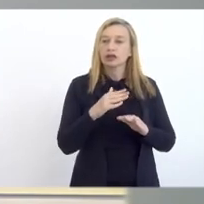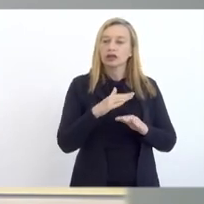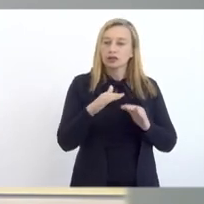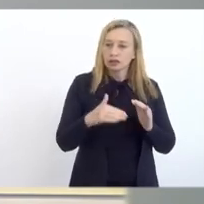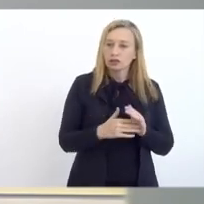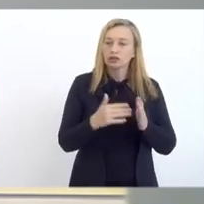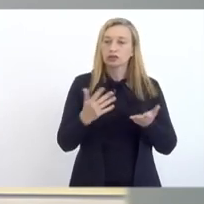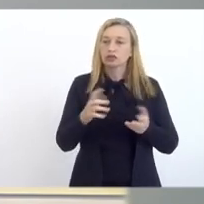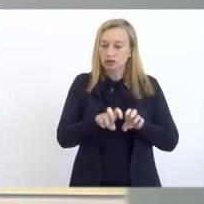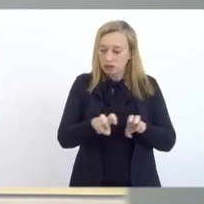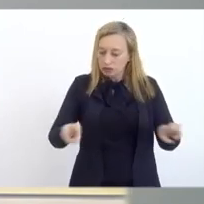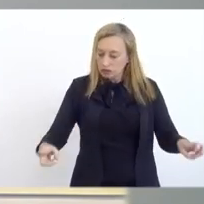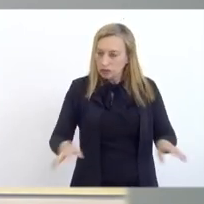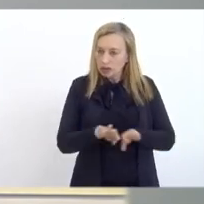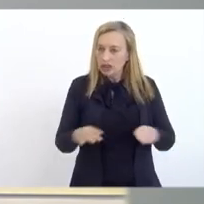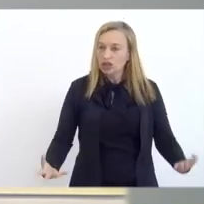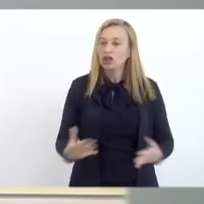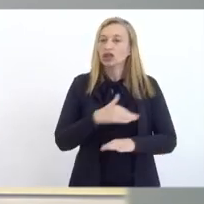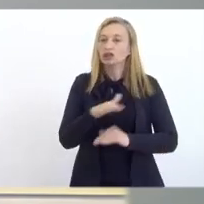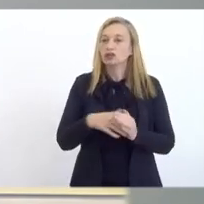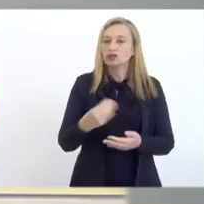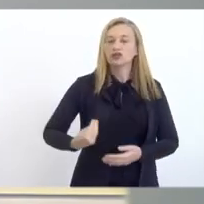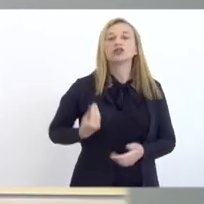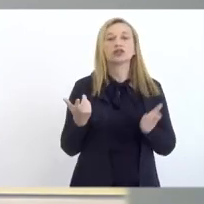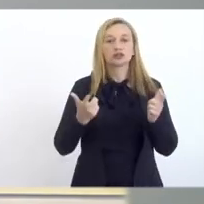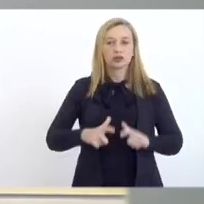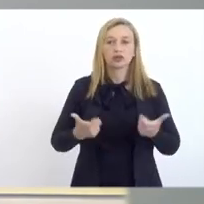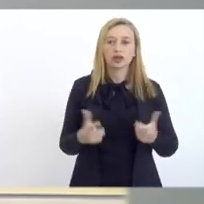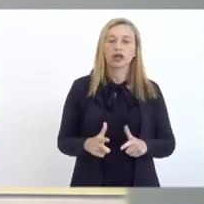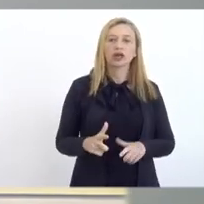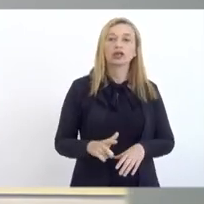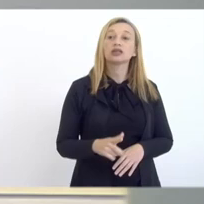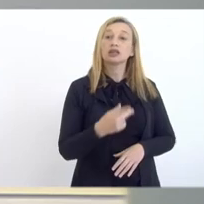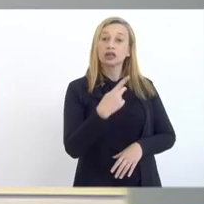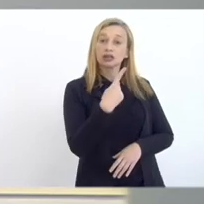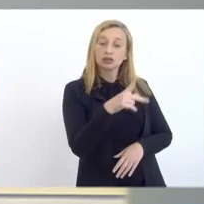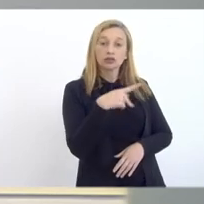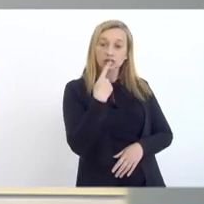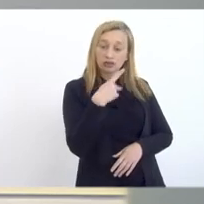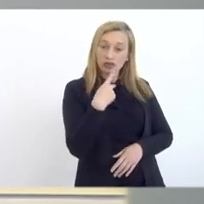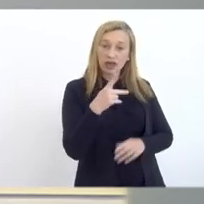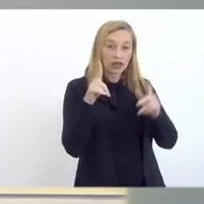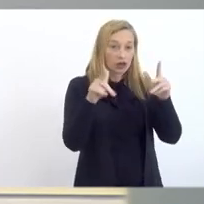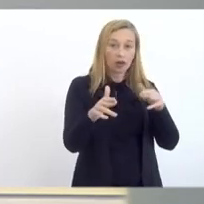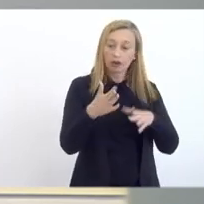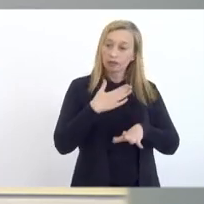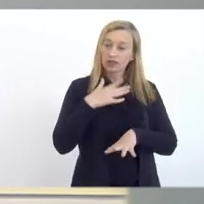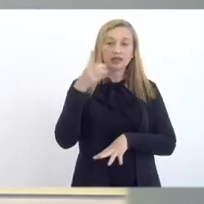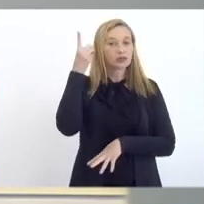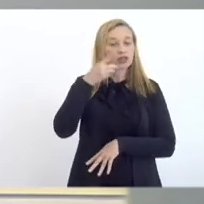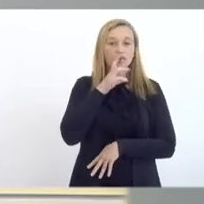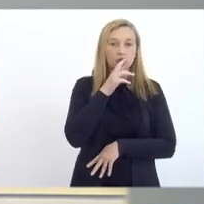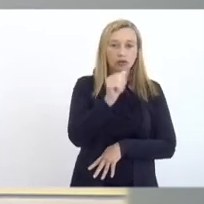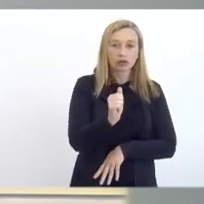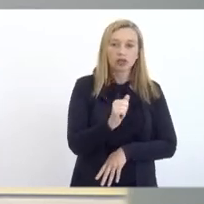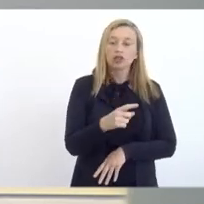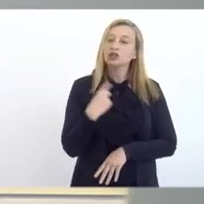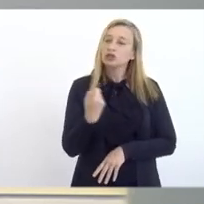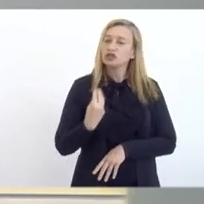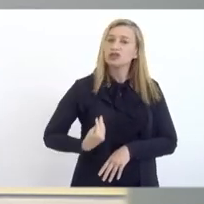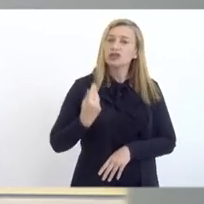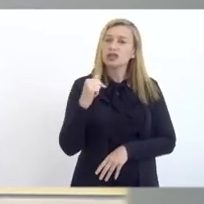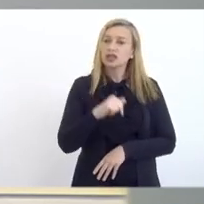essa mesa e a todos aqui presentes. E faço das suas palavras as minhas, deputado Rodrigo Amorim. Nós estamos